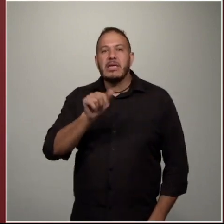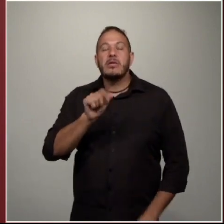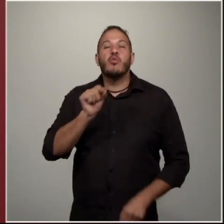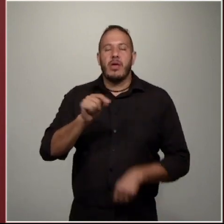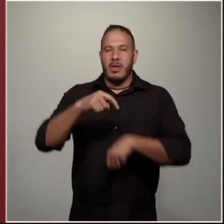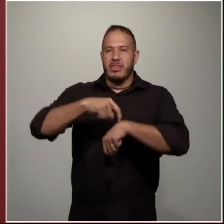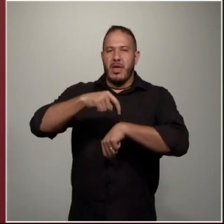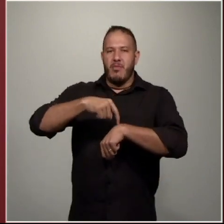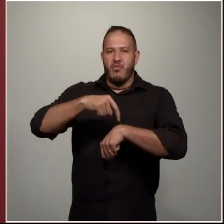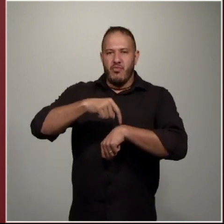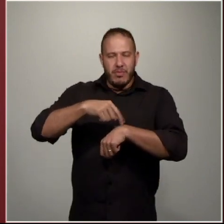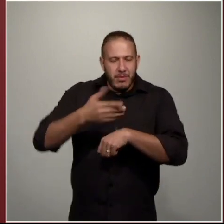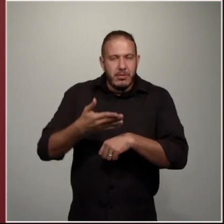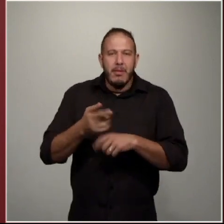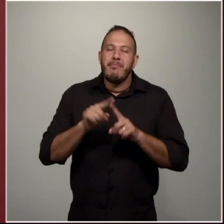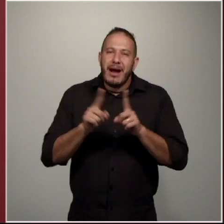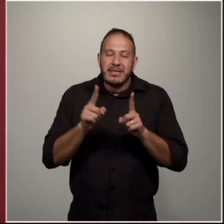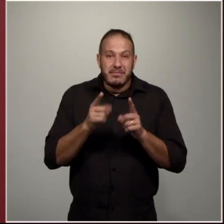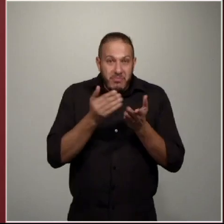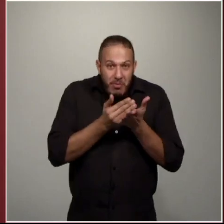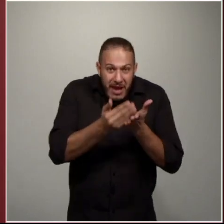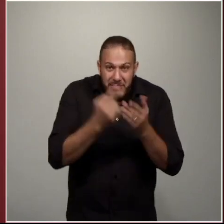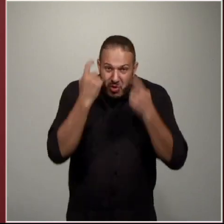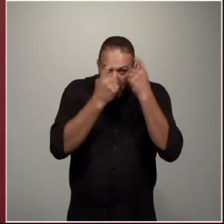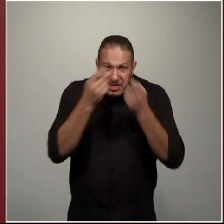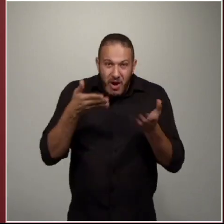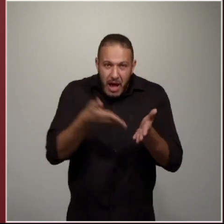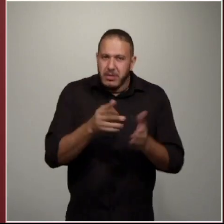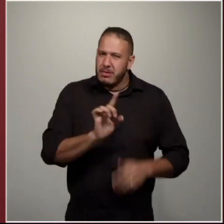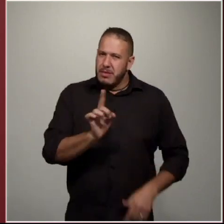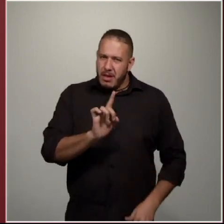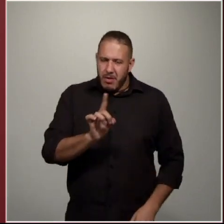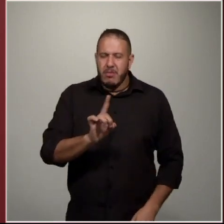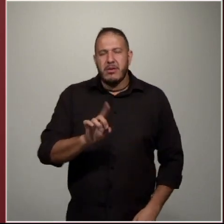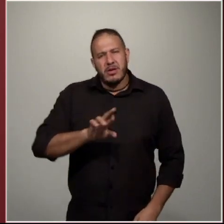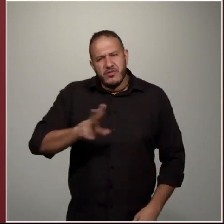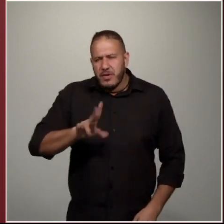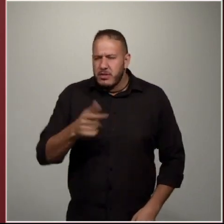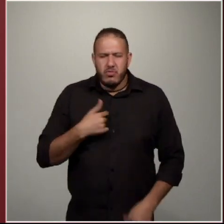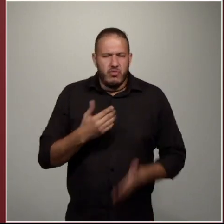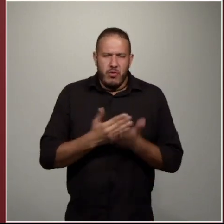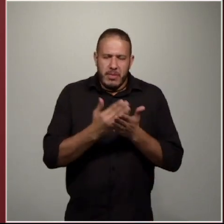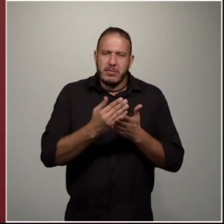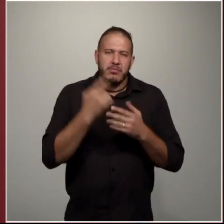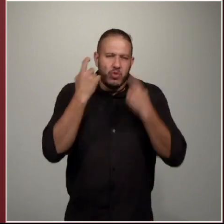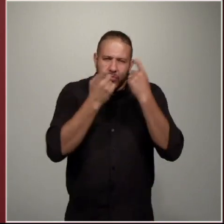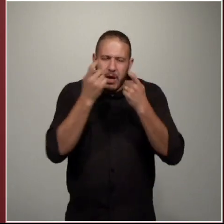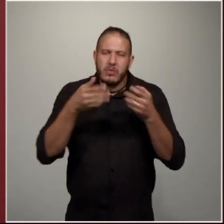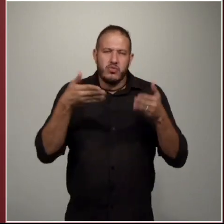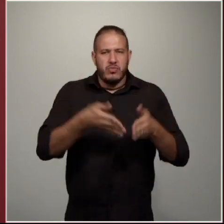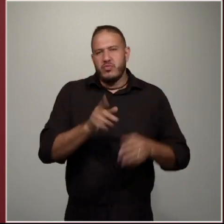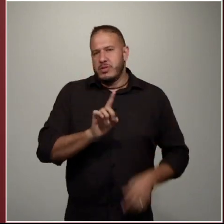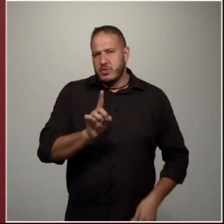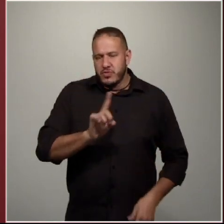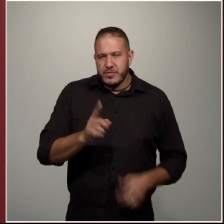essa não é a preocupação inicial deles eles não tão é preocupados naveen